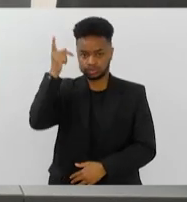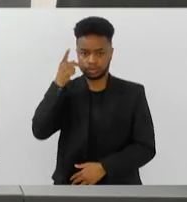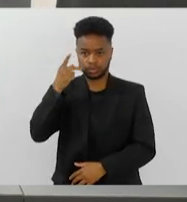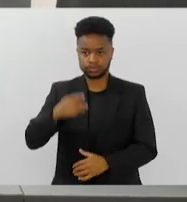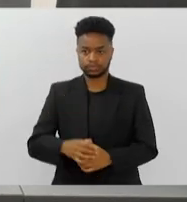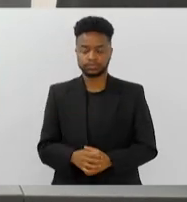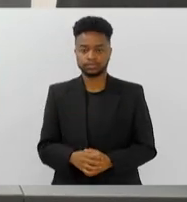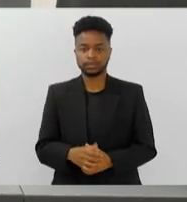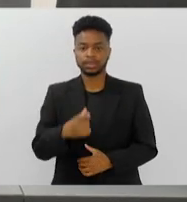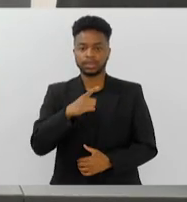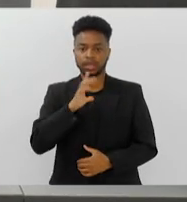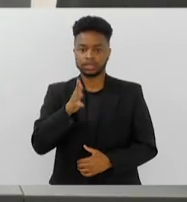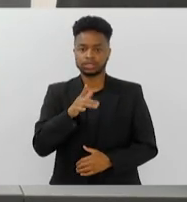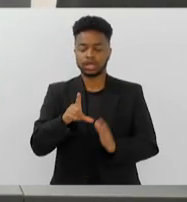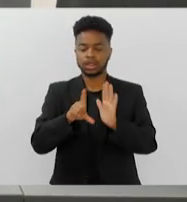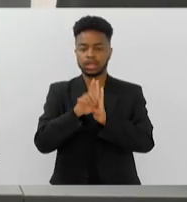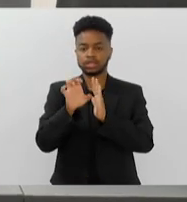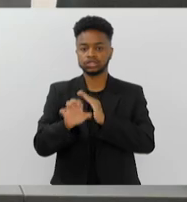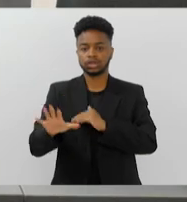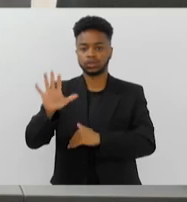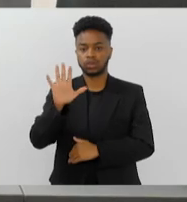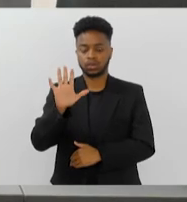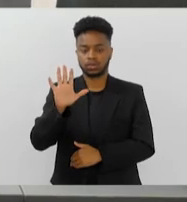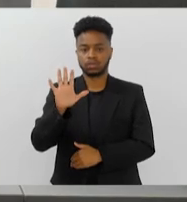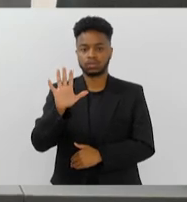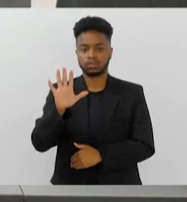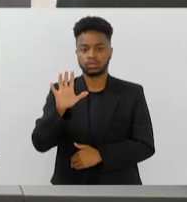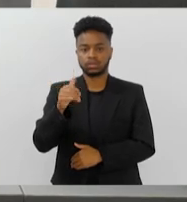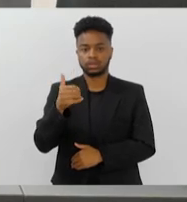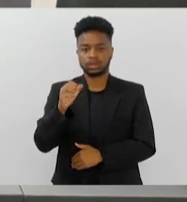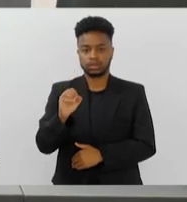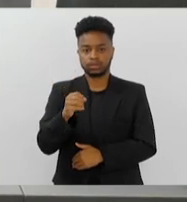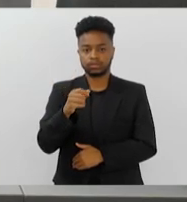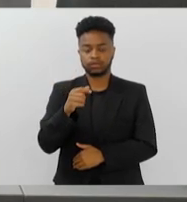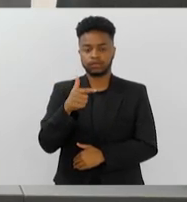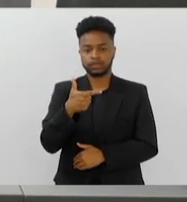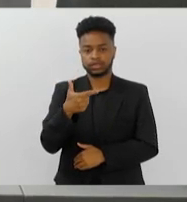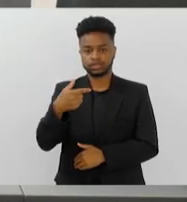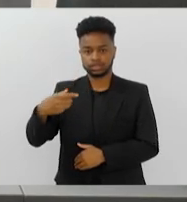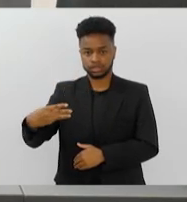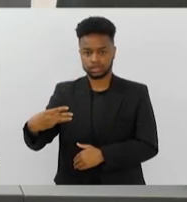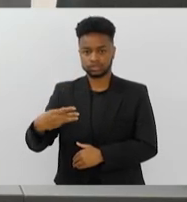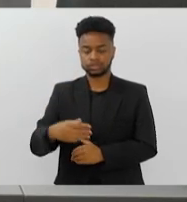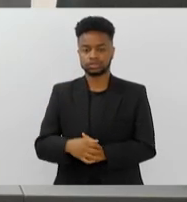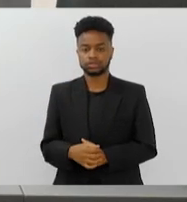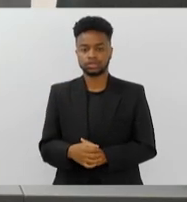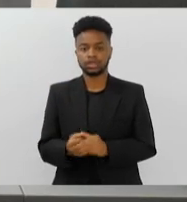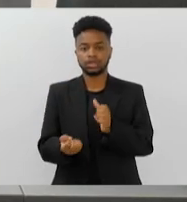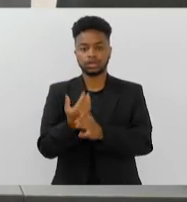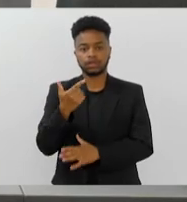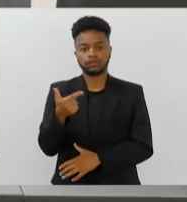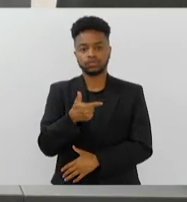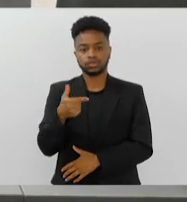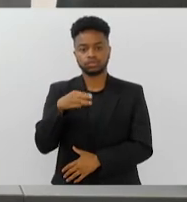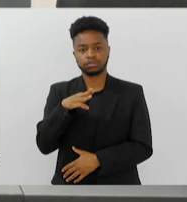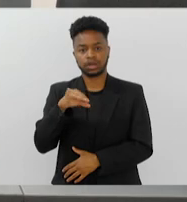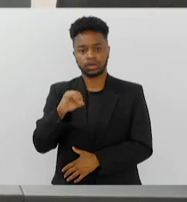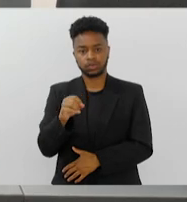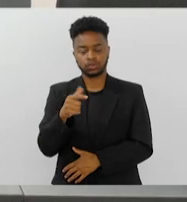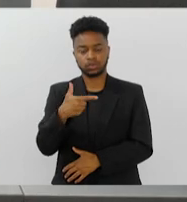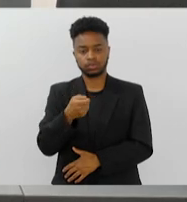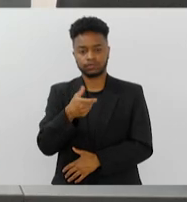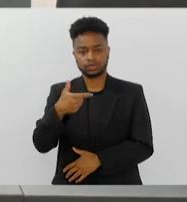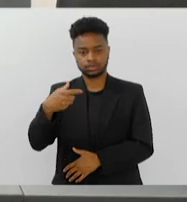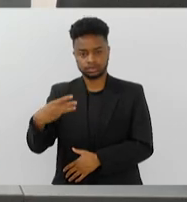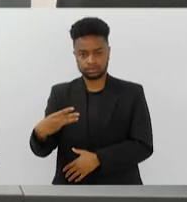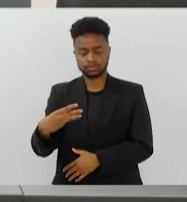que tem uma lei estadual, 10.023, de 22 de maio de 23, que